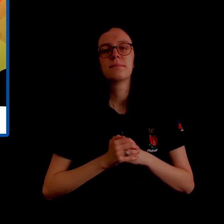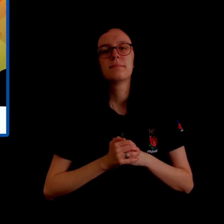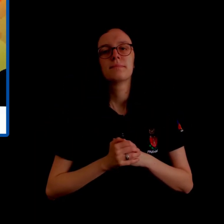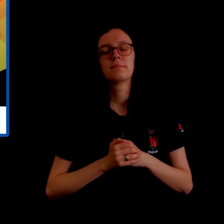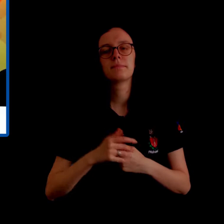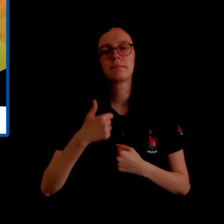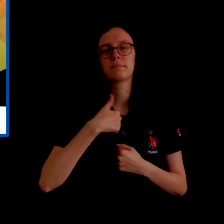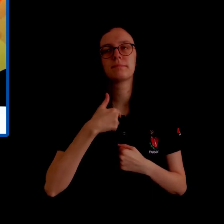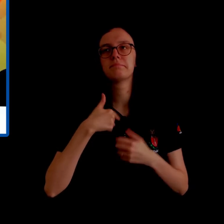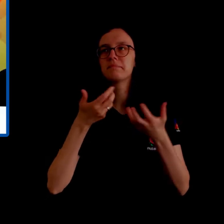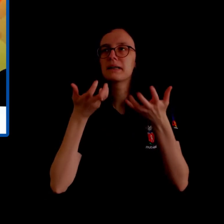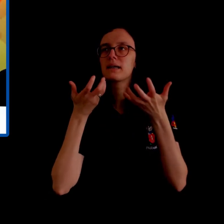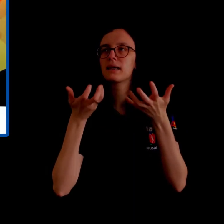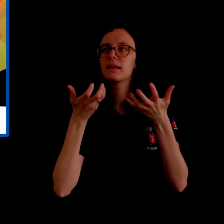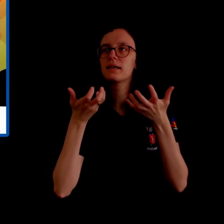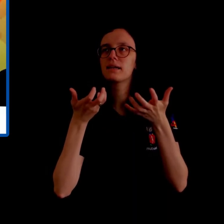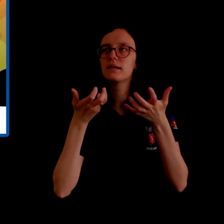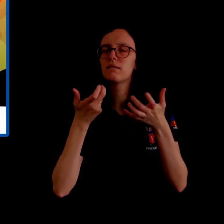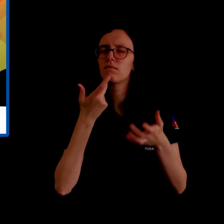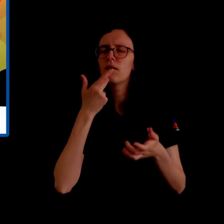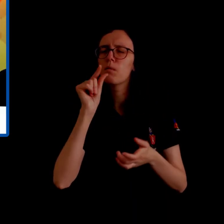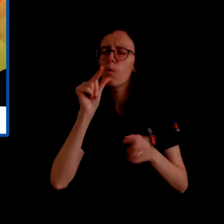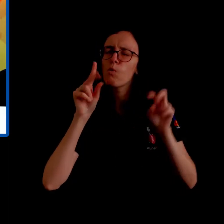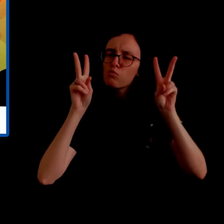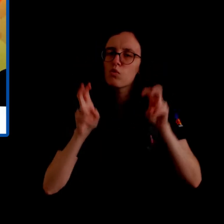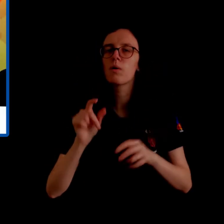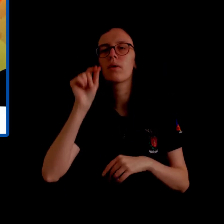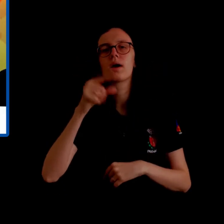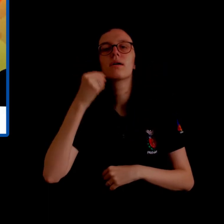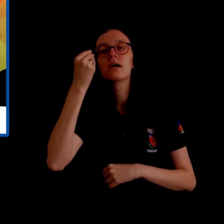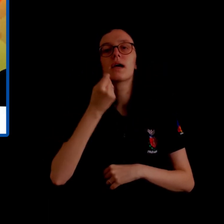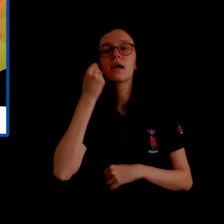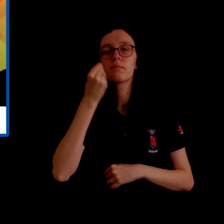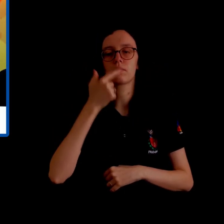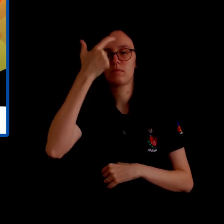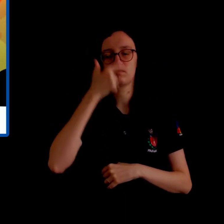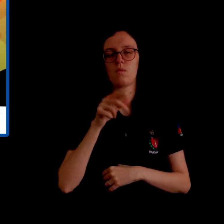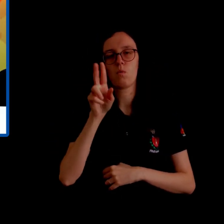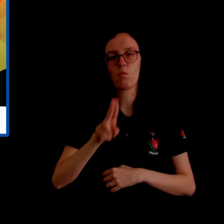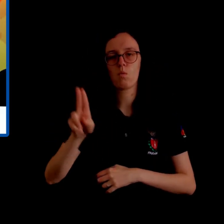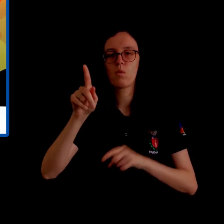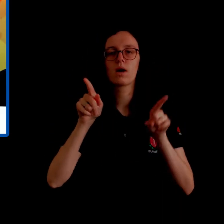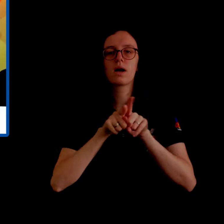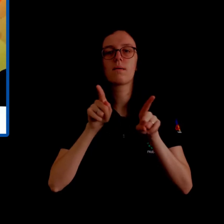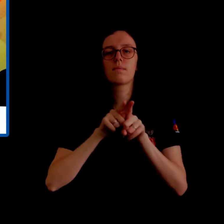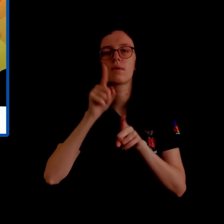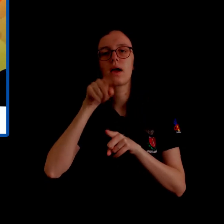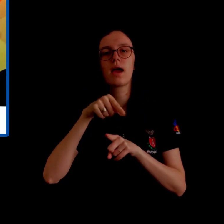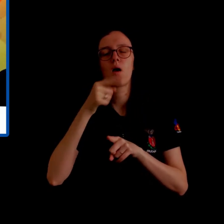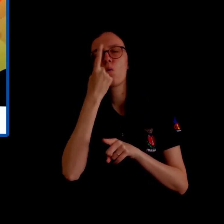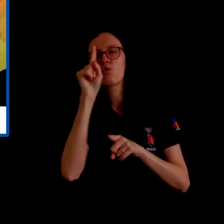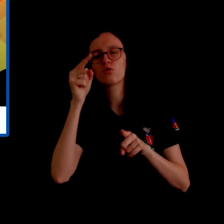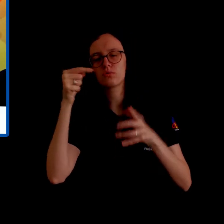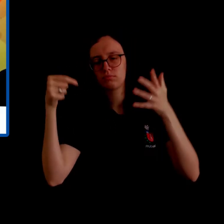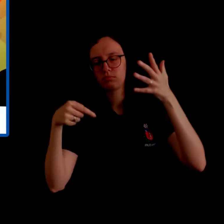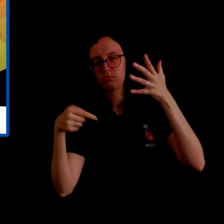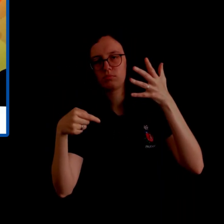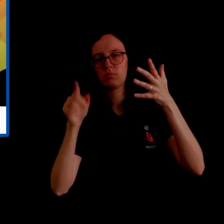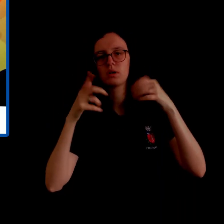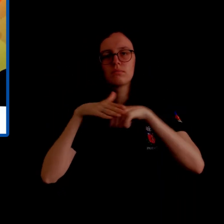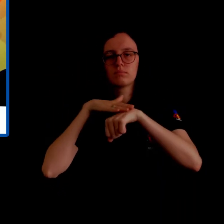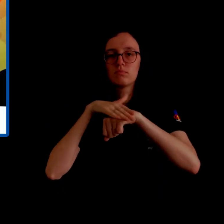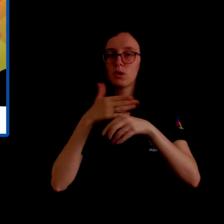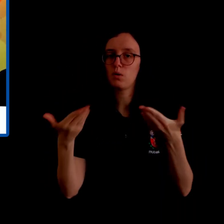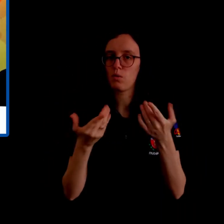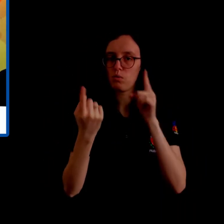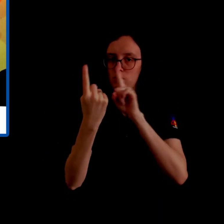eu queria falar um pouco sobre a questão da experiência do usuário e o último tópico da conversa de hoje,